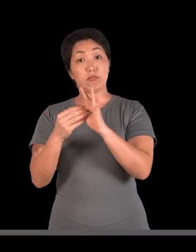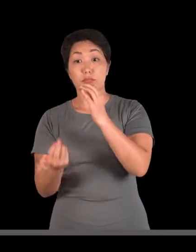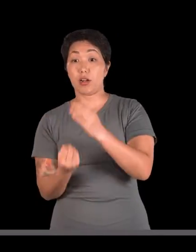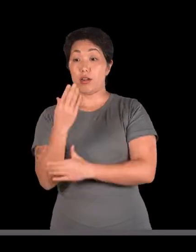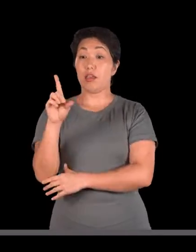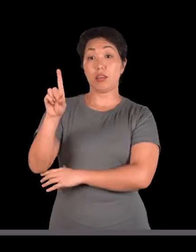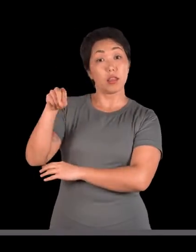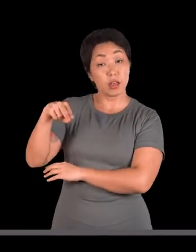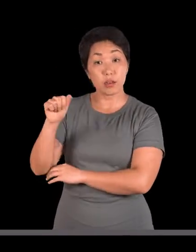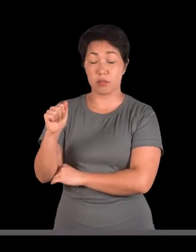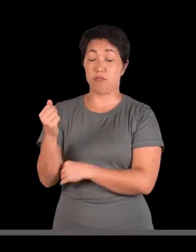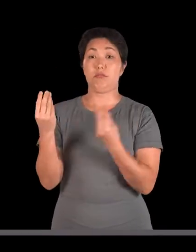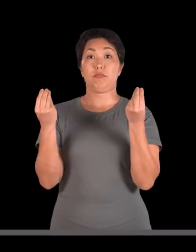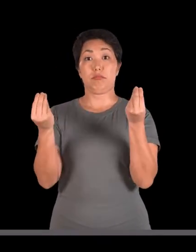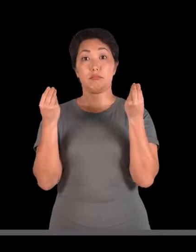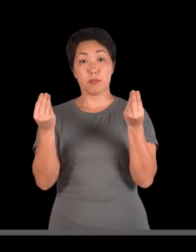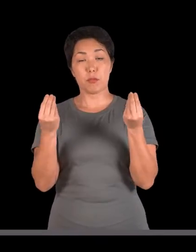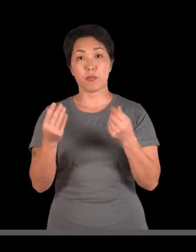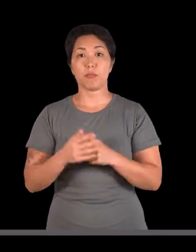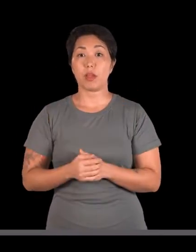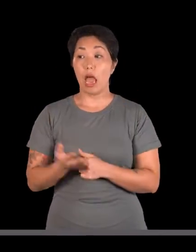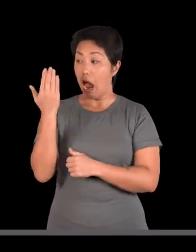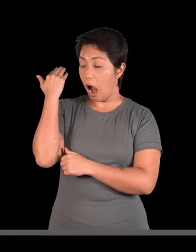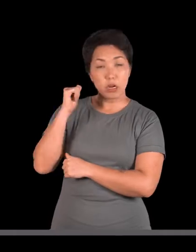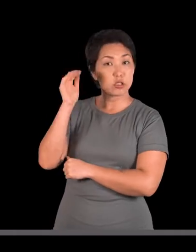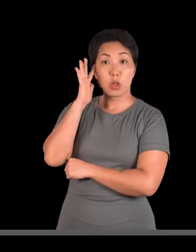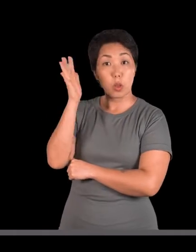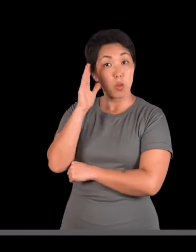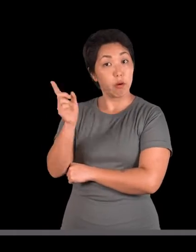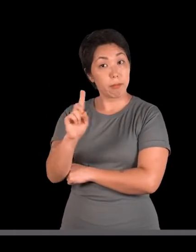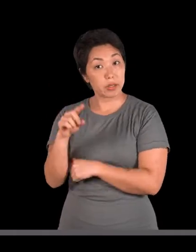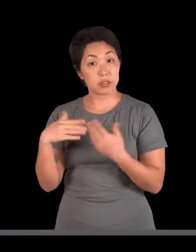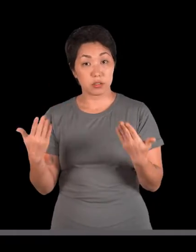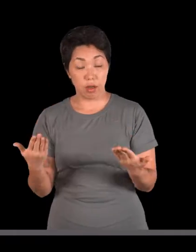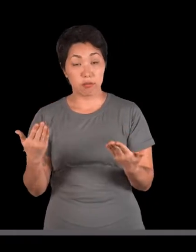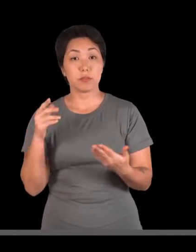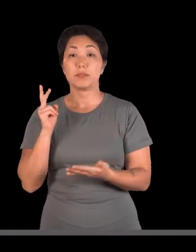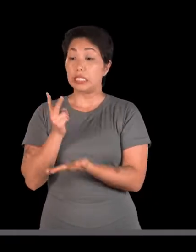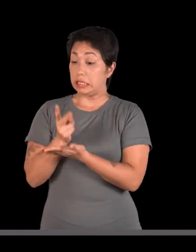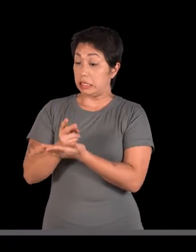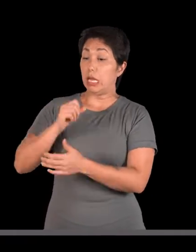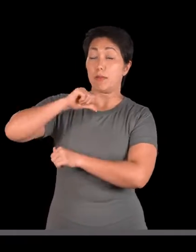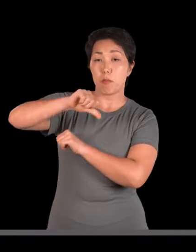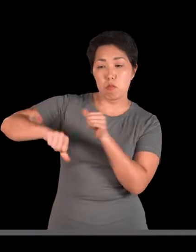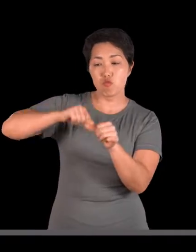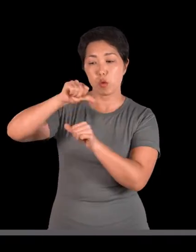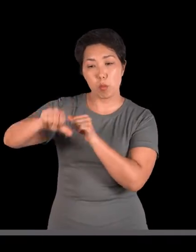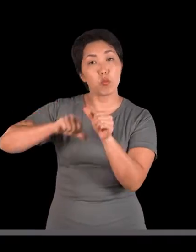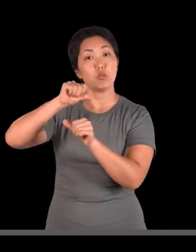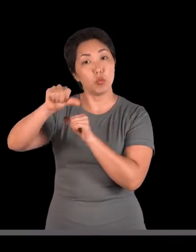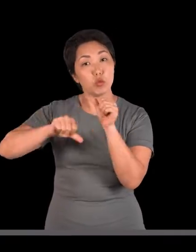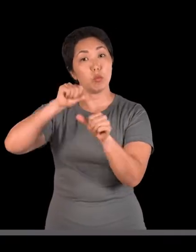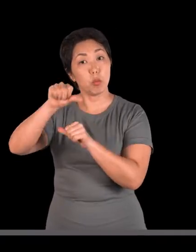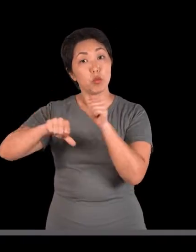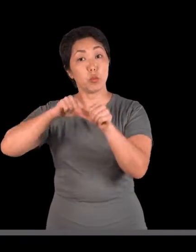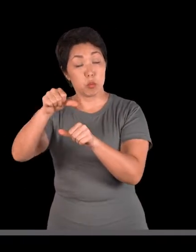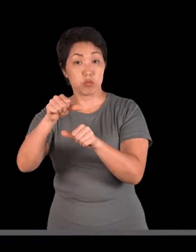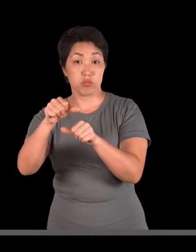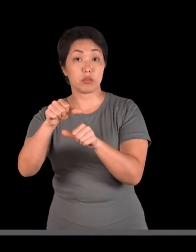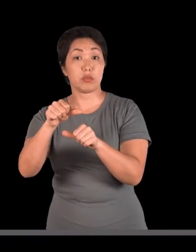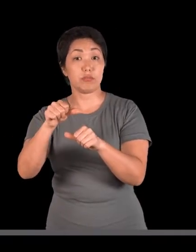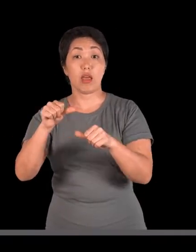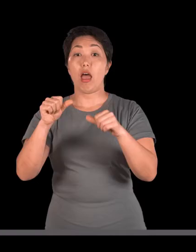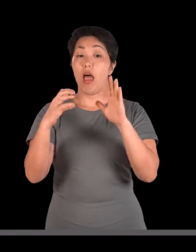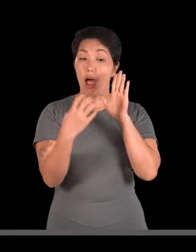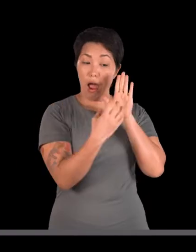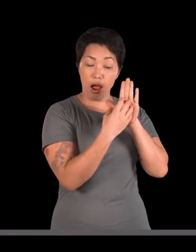tem a capacidade de produzir um DNA. Era uma coisa inimaginável. É um vírus que tem uma alta mutação, então é uma doença que ela não tem